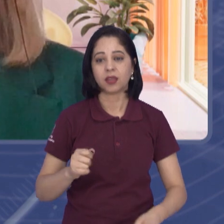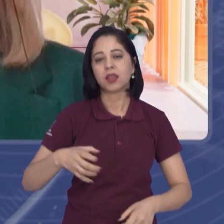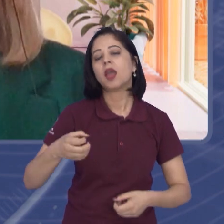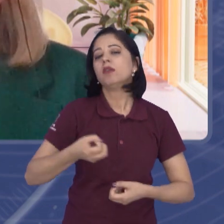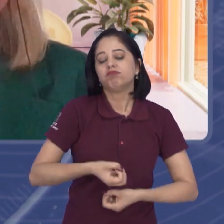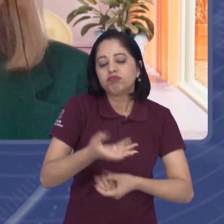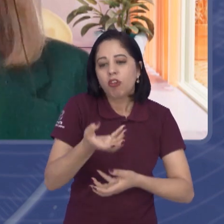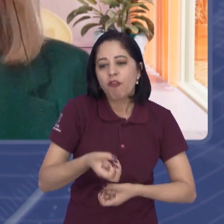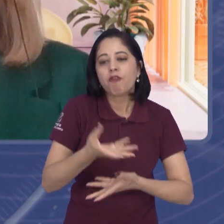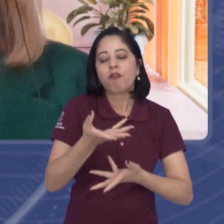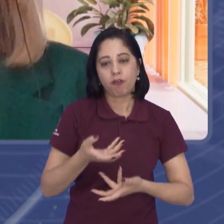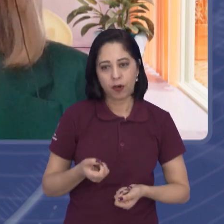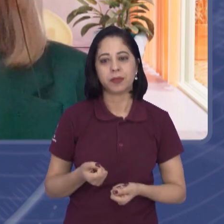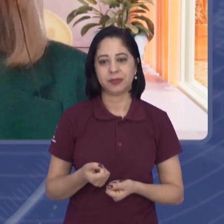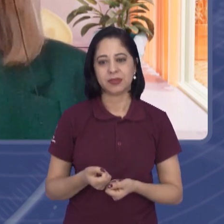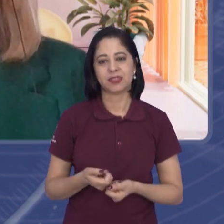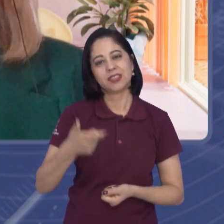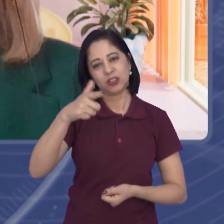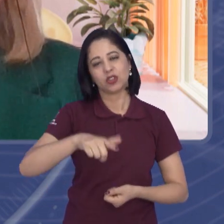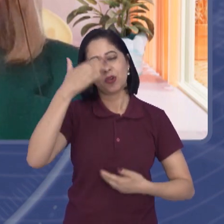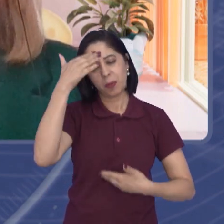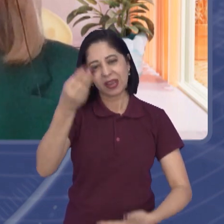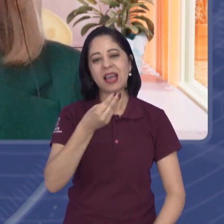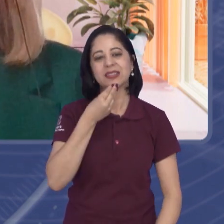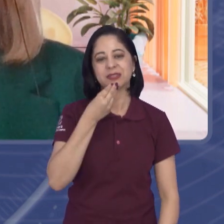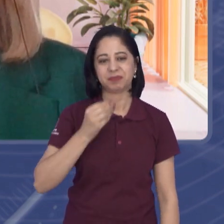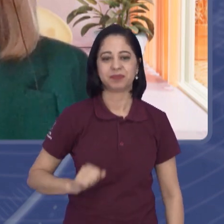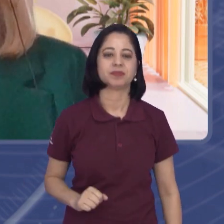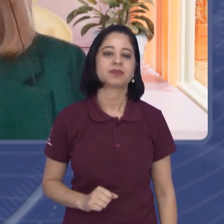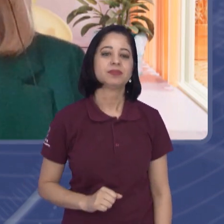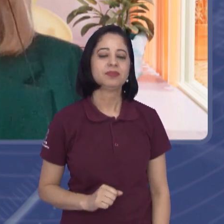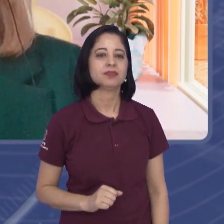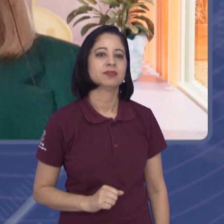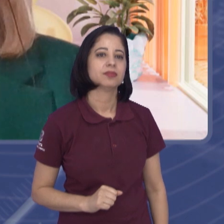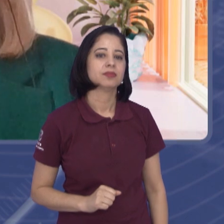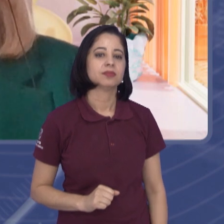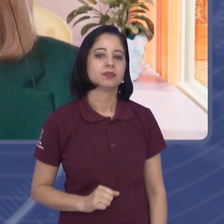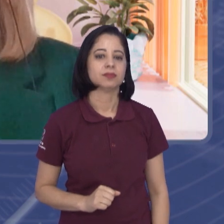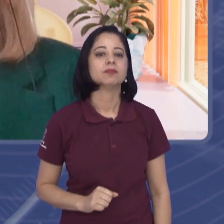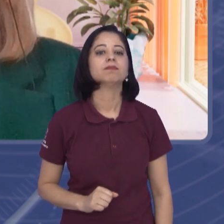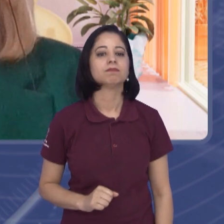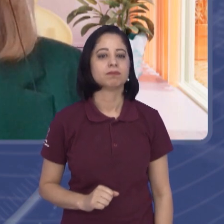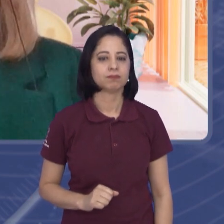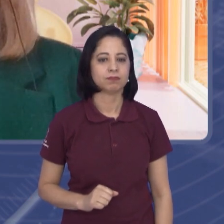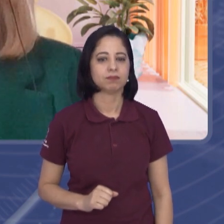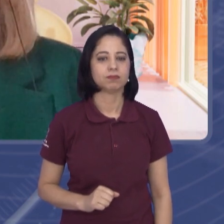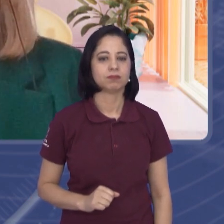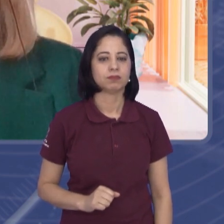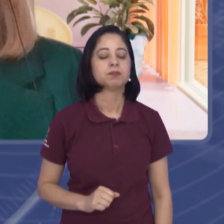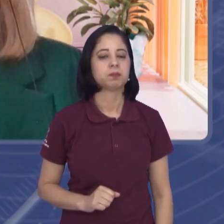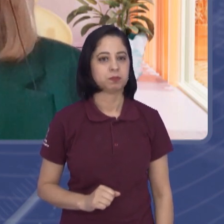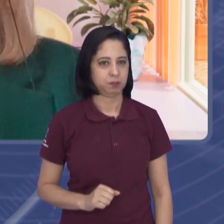informação para todos. E eu que agradeço mais uma vez pela oportunidade. É isso, gente. Olha só, quando a